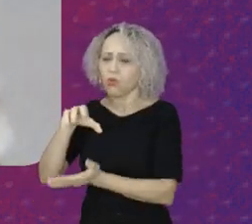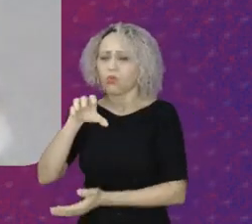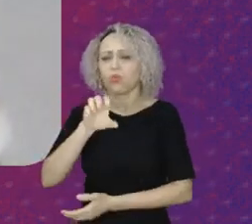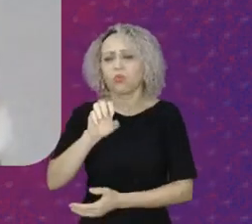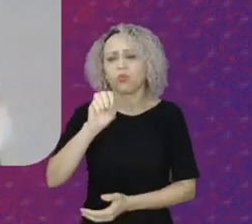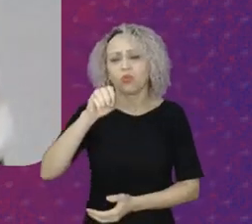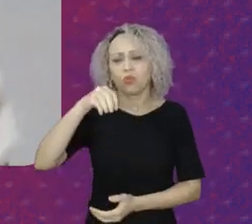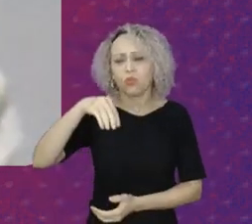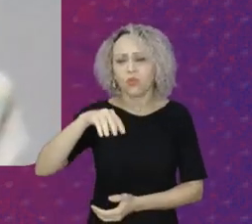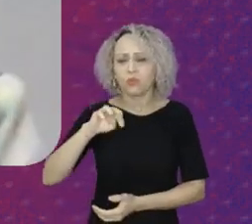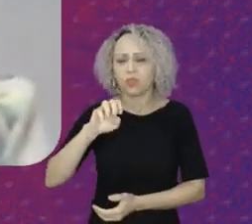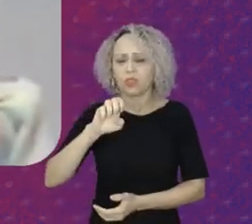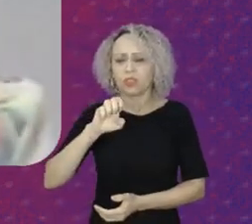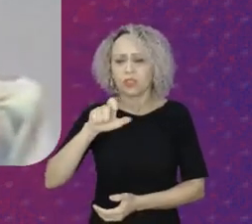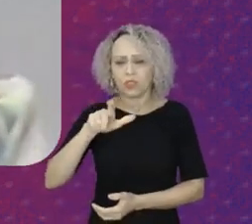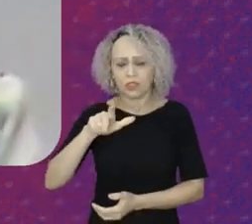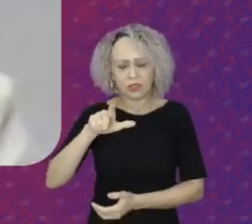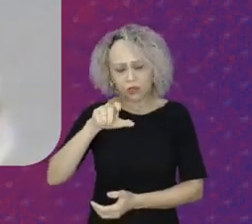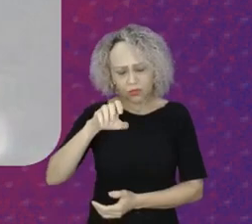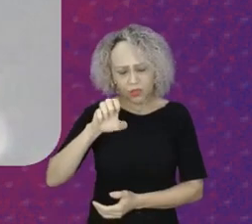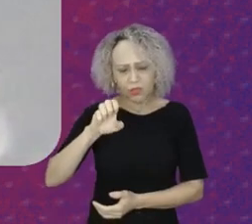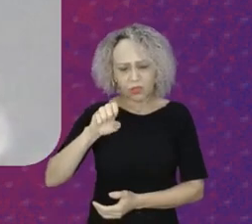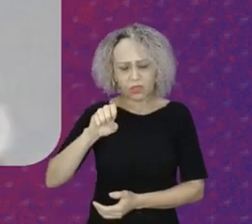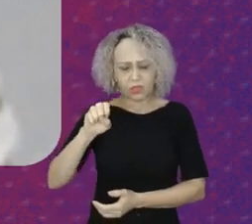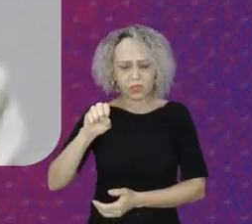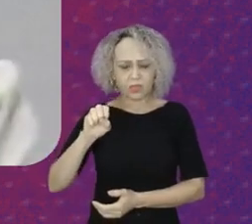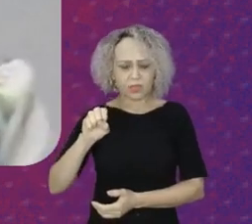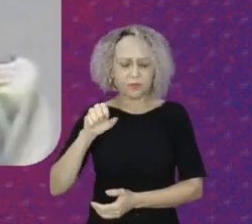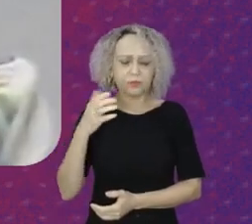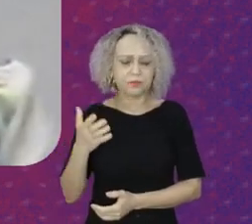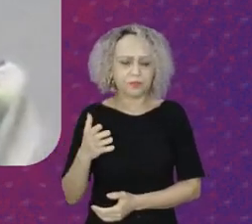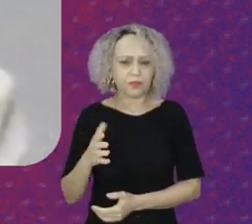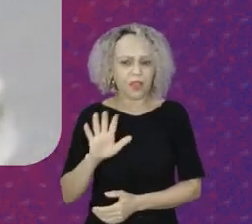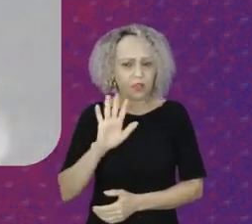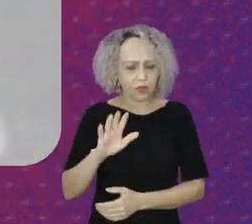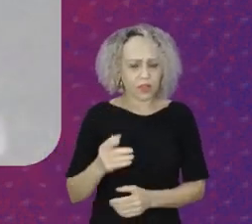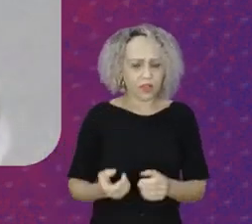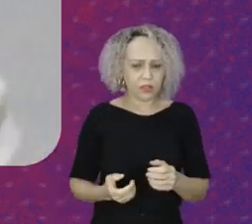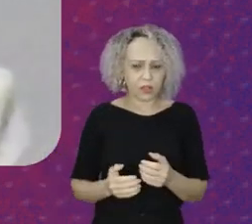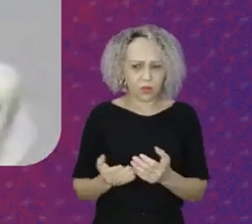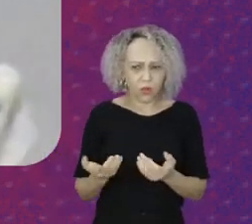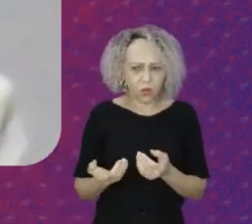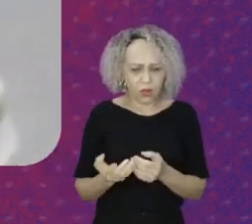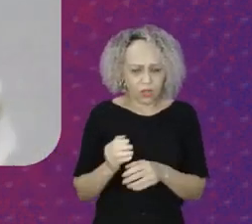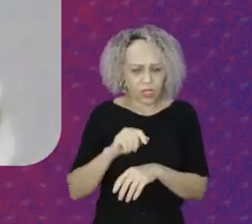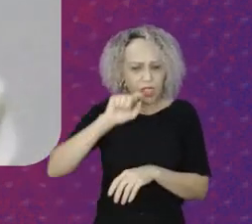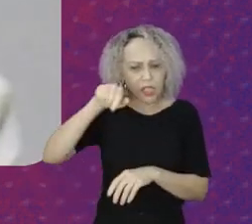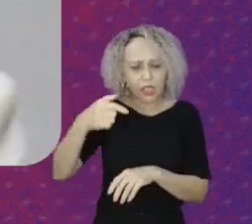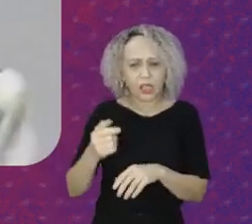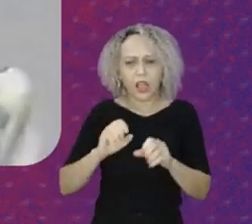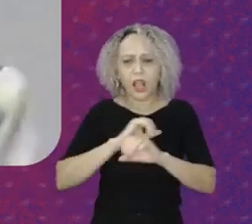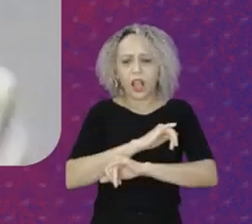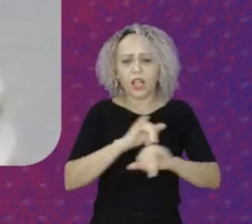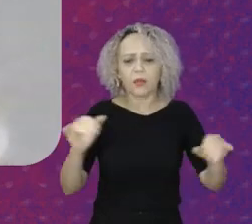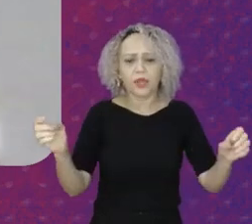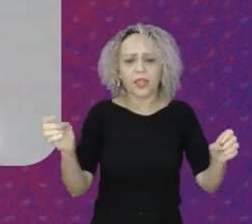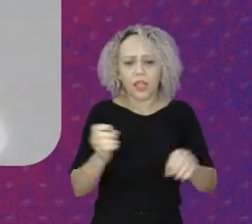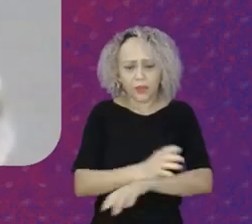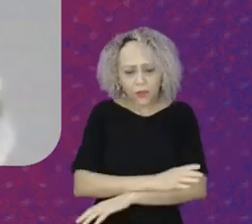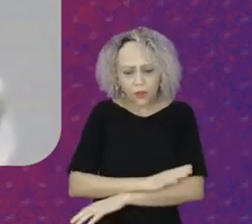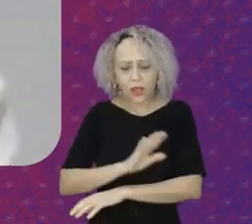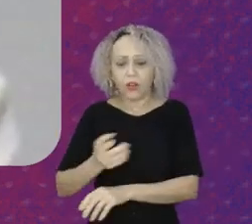que já estamos voltando agora nesse pós-campanha, início já do pós-campanha, e retomando